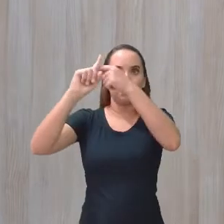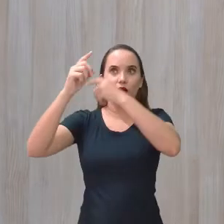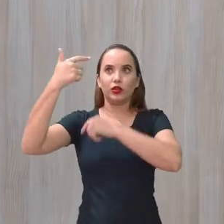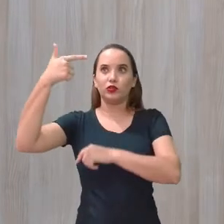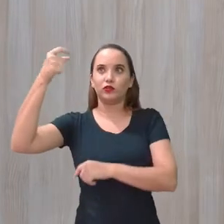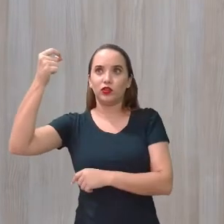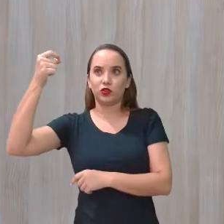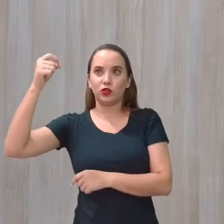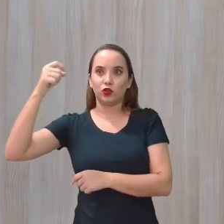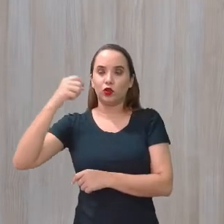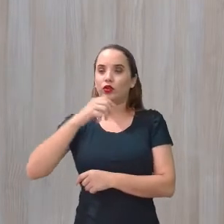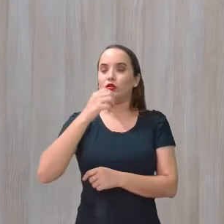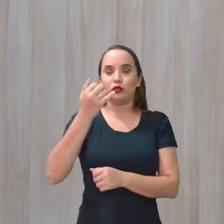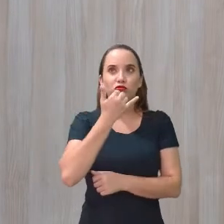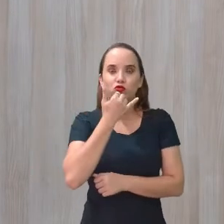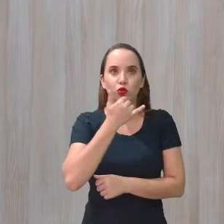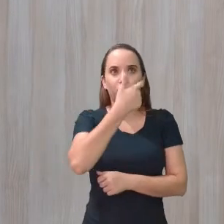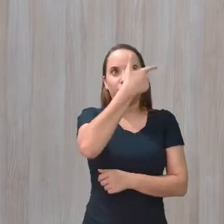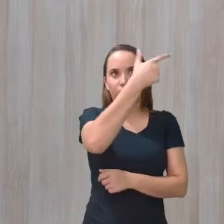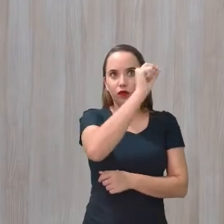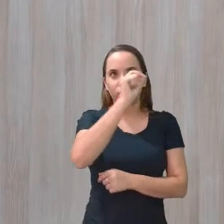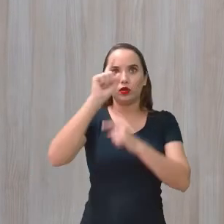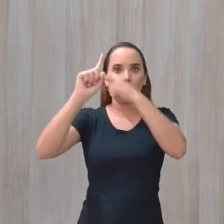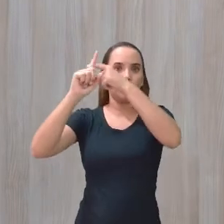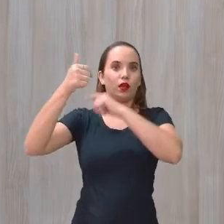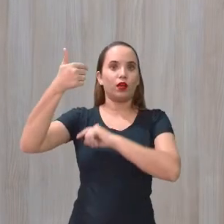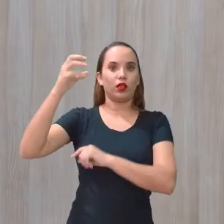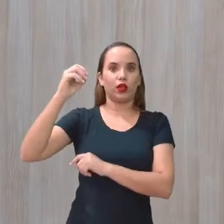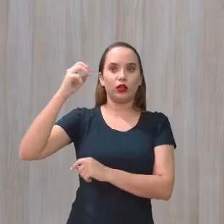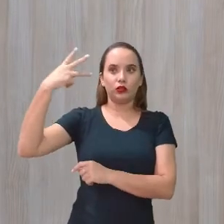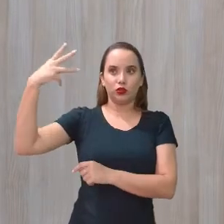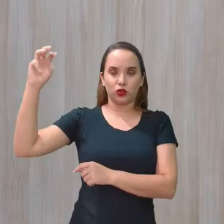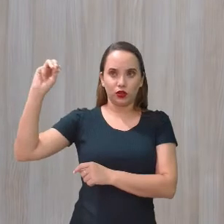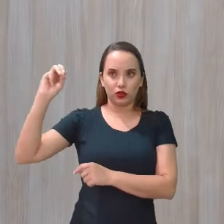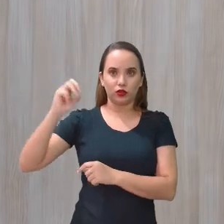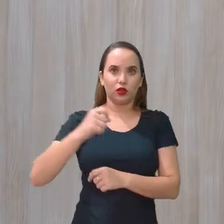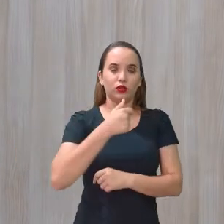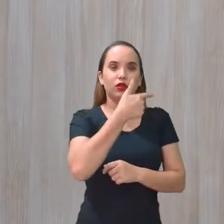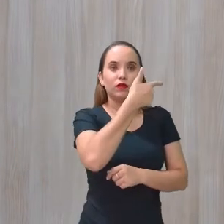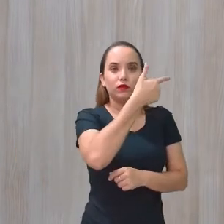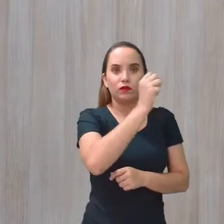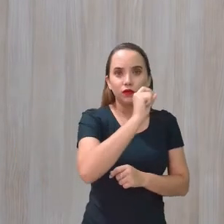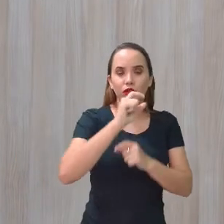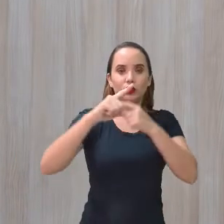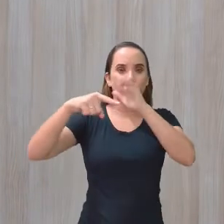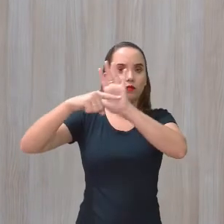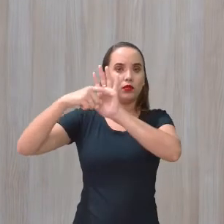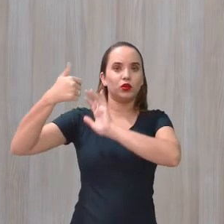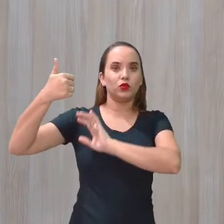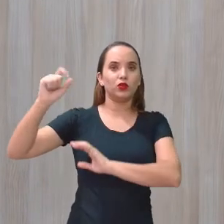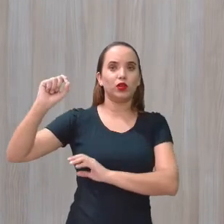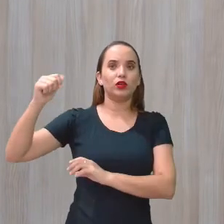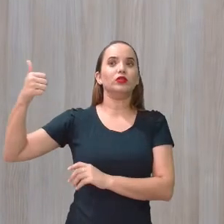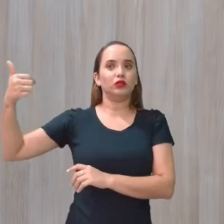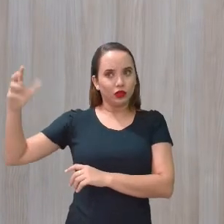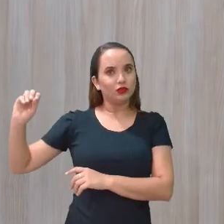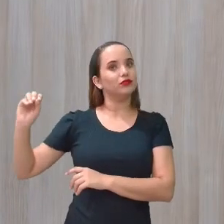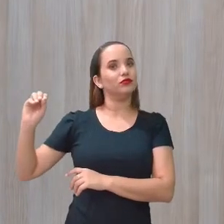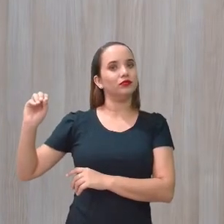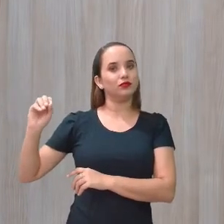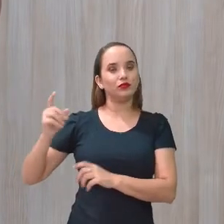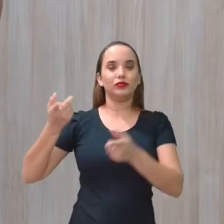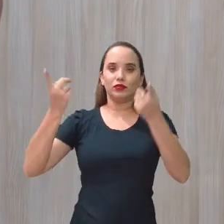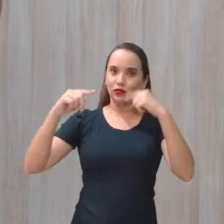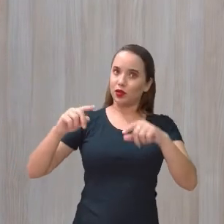30, desculpe, 20 mais 10, 30, 20 menos 10, 10. Com as letras também, ó, 20